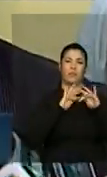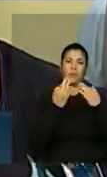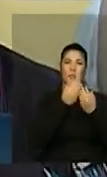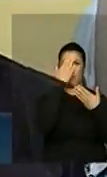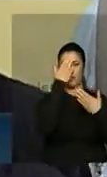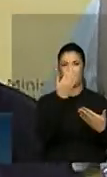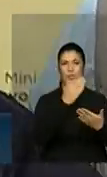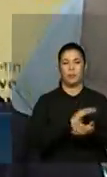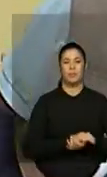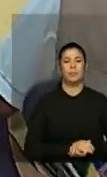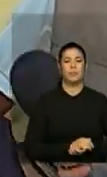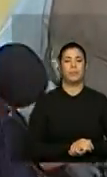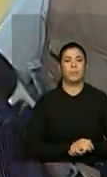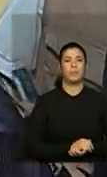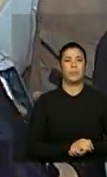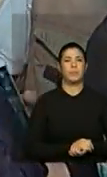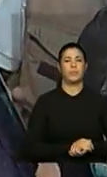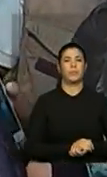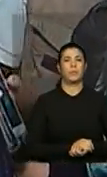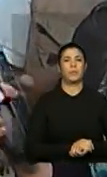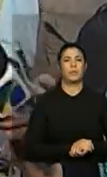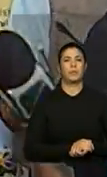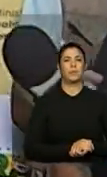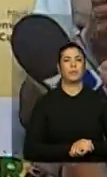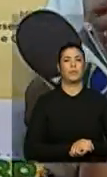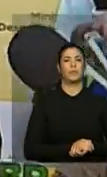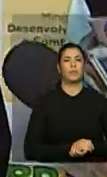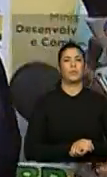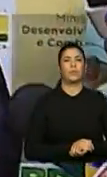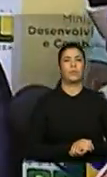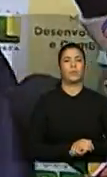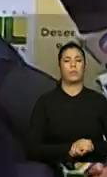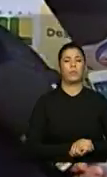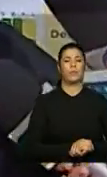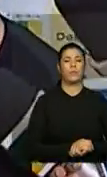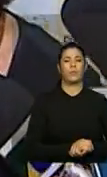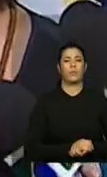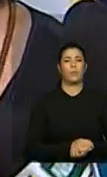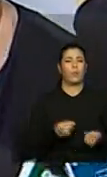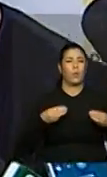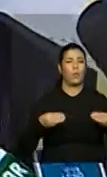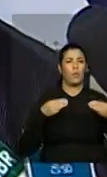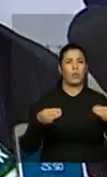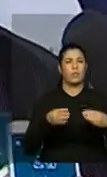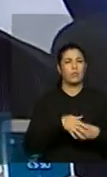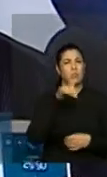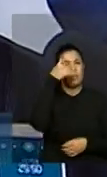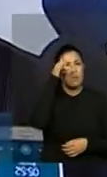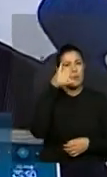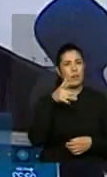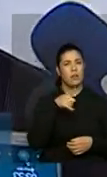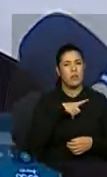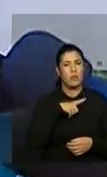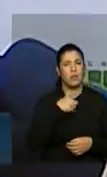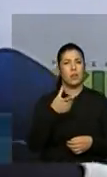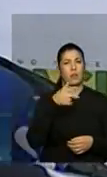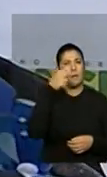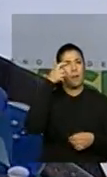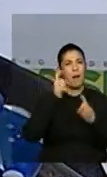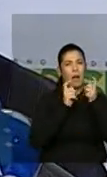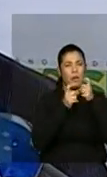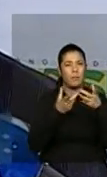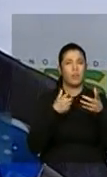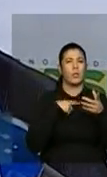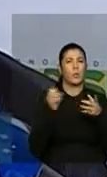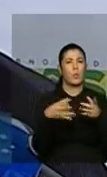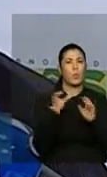Uma dúvida rápida, ministro. O Ministério tem dado essas novas metas, lançar algum tipo de novo programa, novo